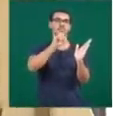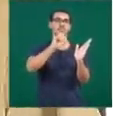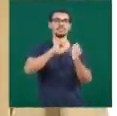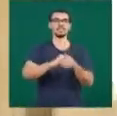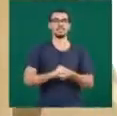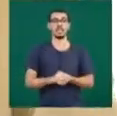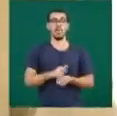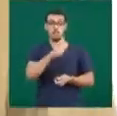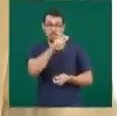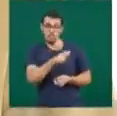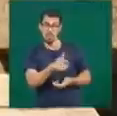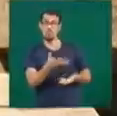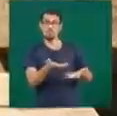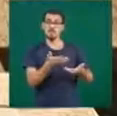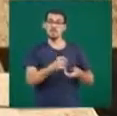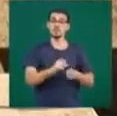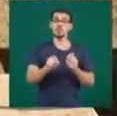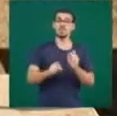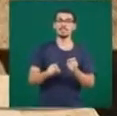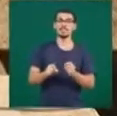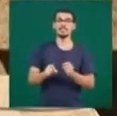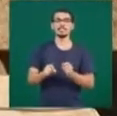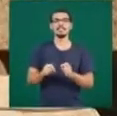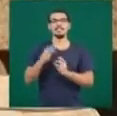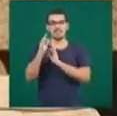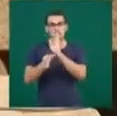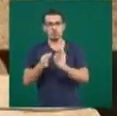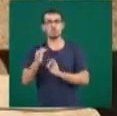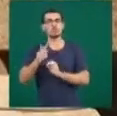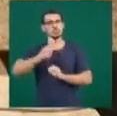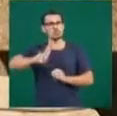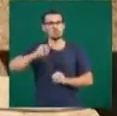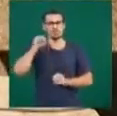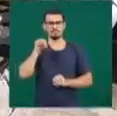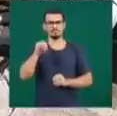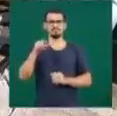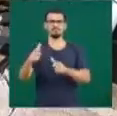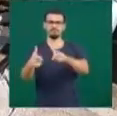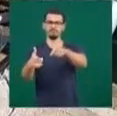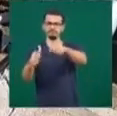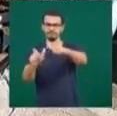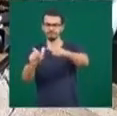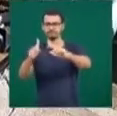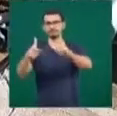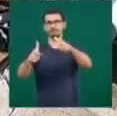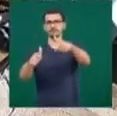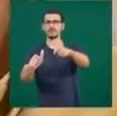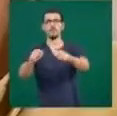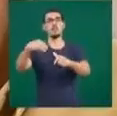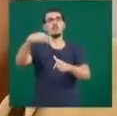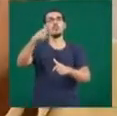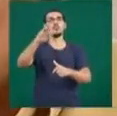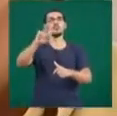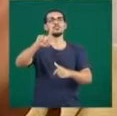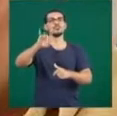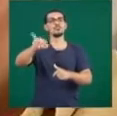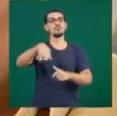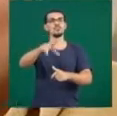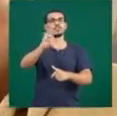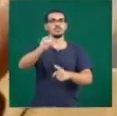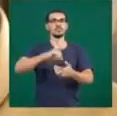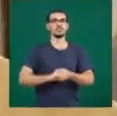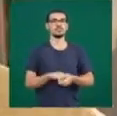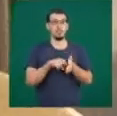é desenvolver a tecnologia deste módulo fotovoltaico, feito de outros materiais e chamado de multijunção. O pesquisador, que